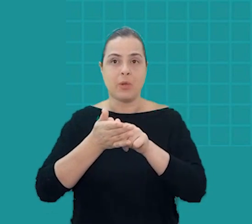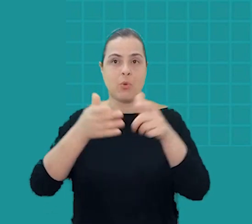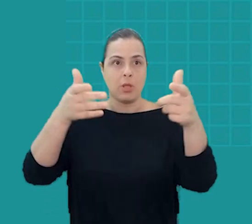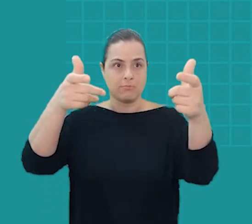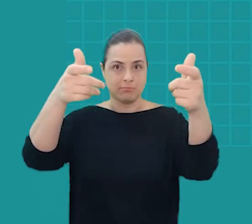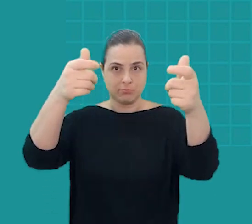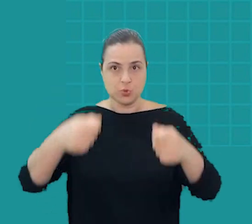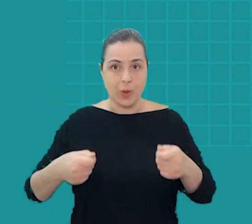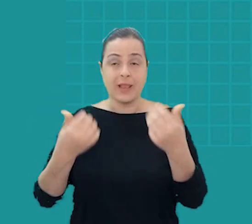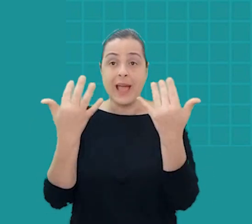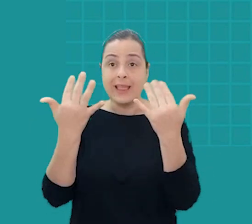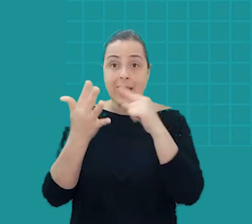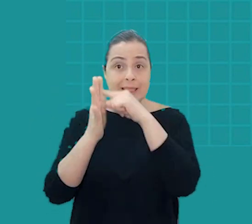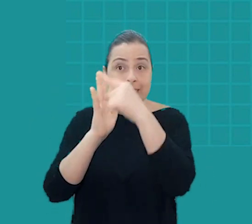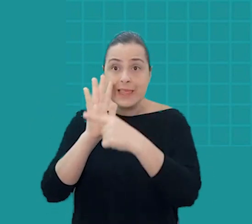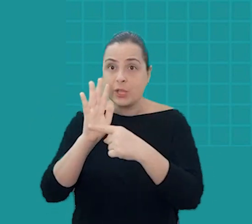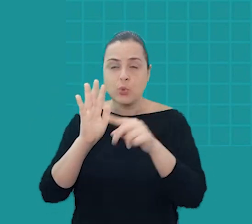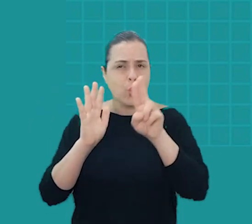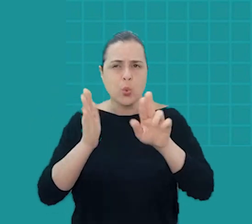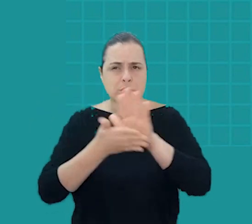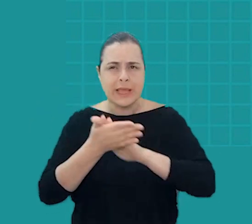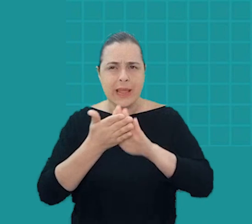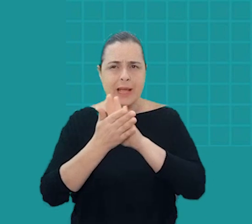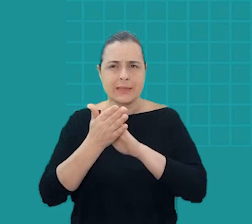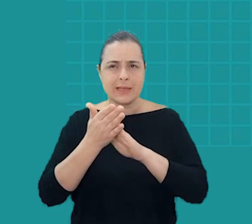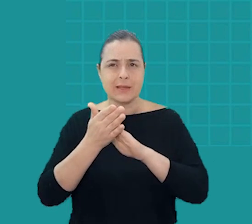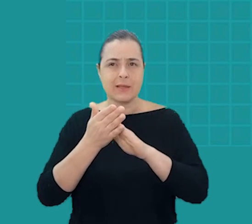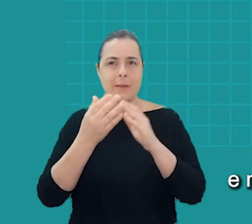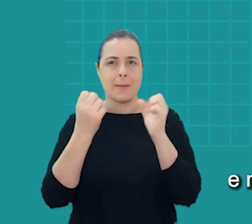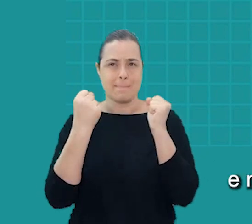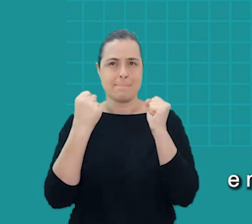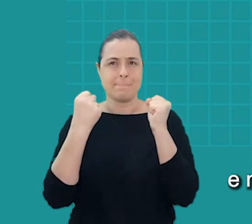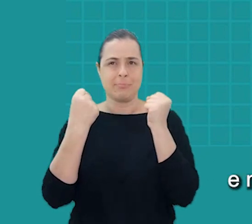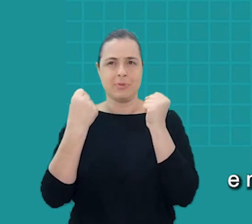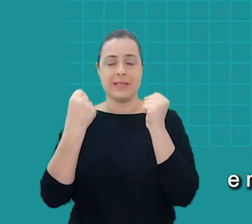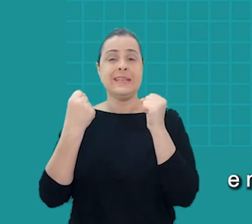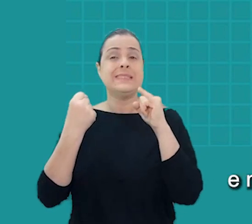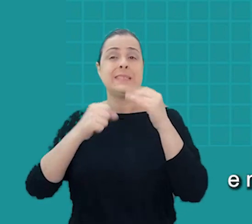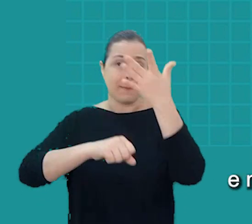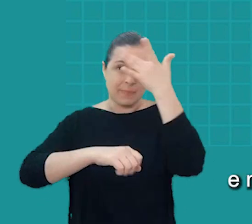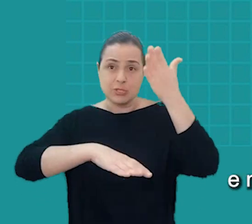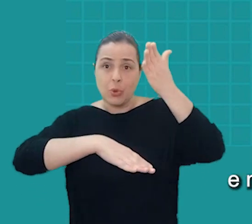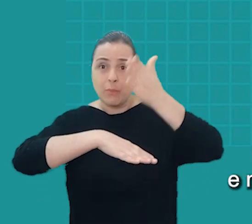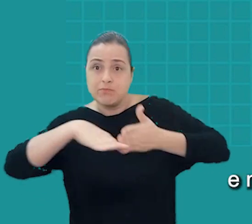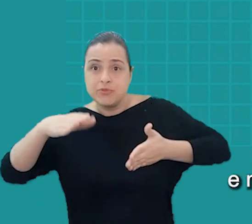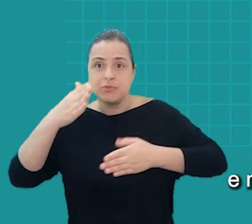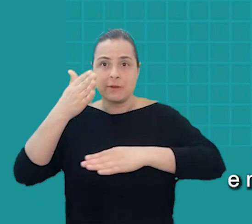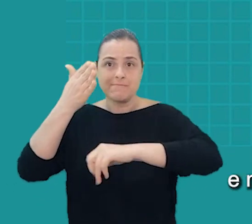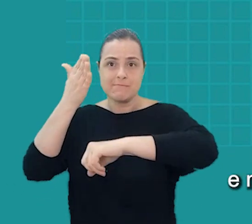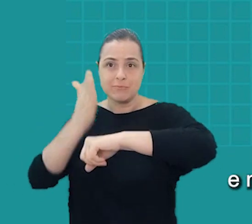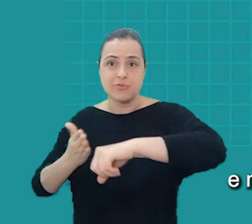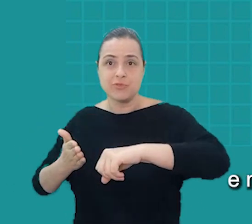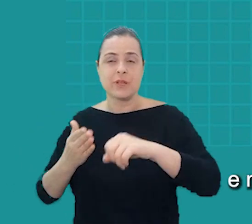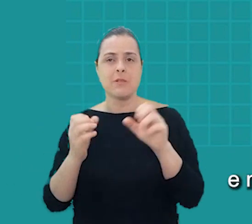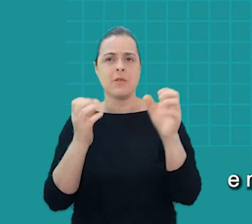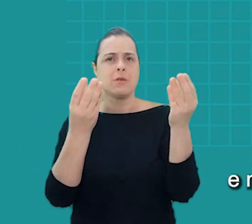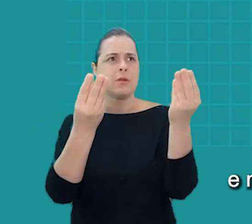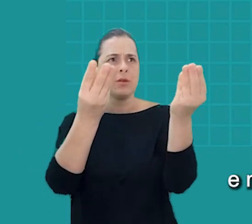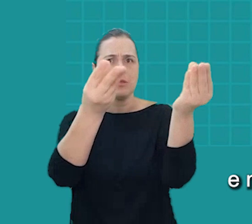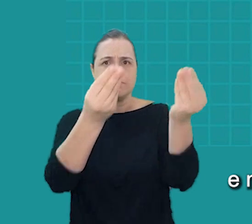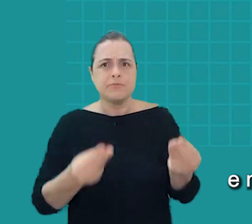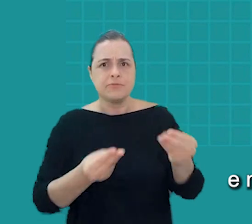de acessibilidade. E aí, a acessibilidade, mais do que isso, eu falo, a medicina fez um excelente trabalho de